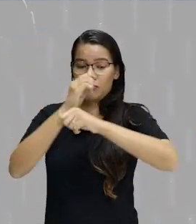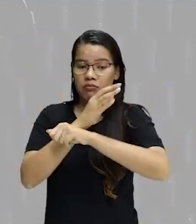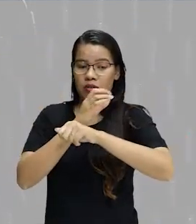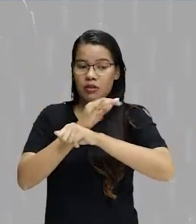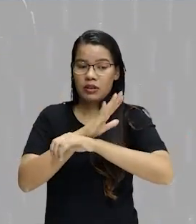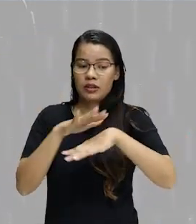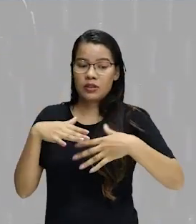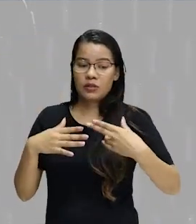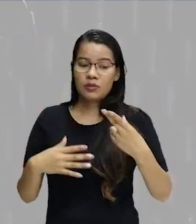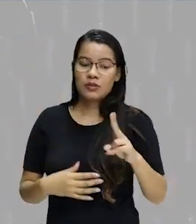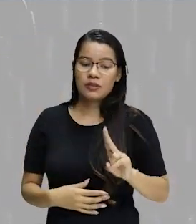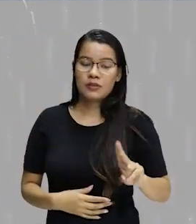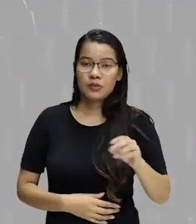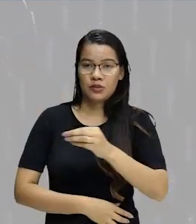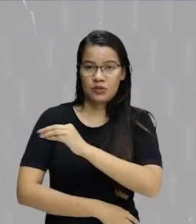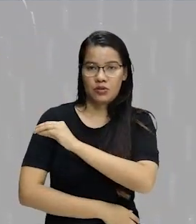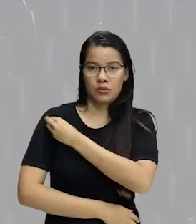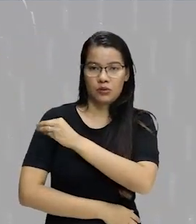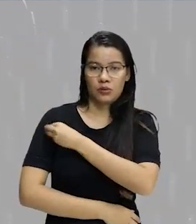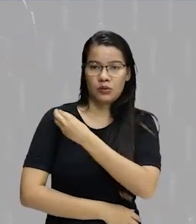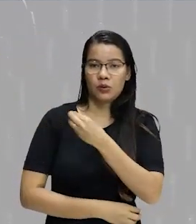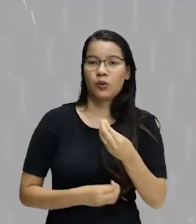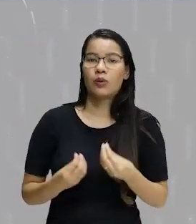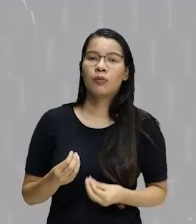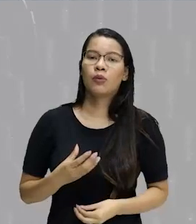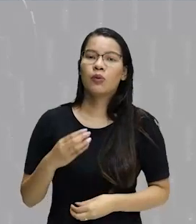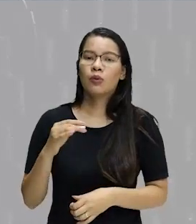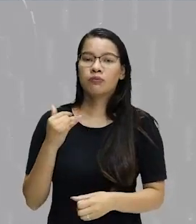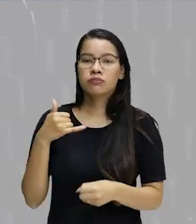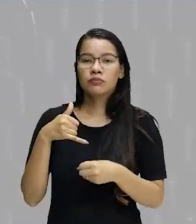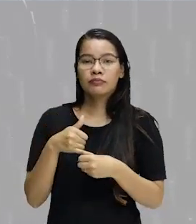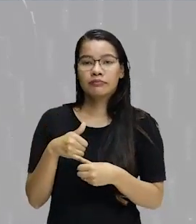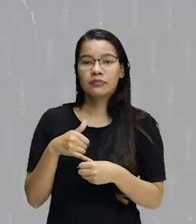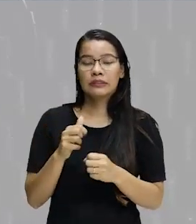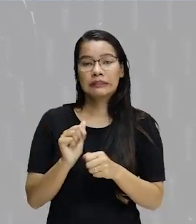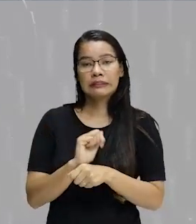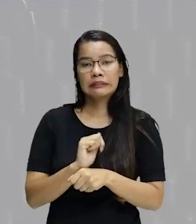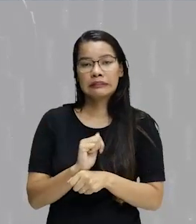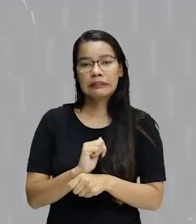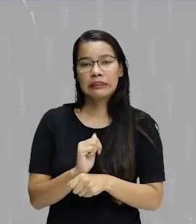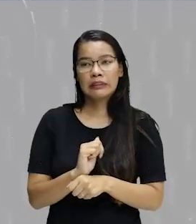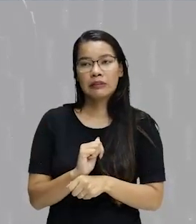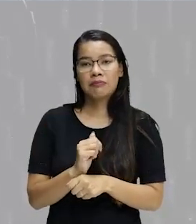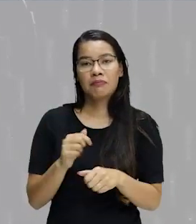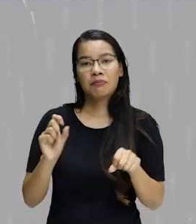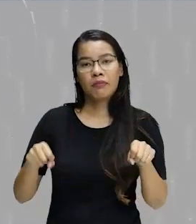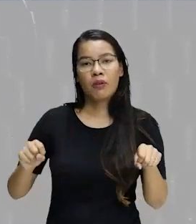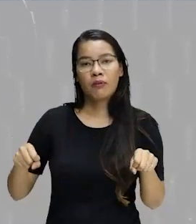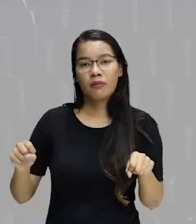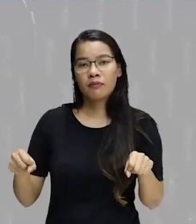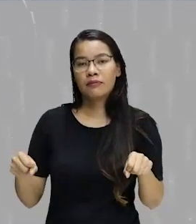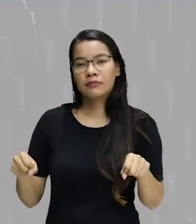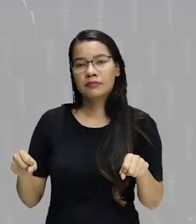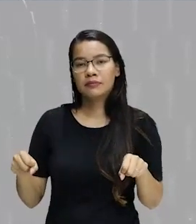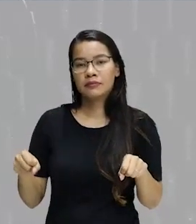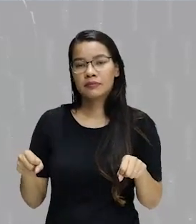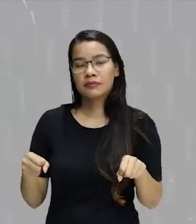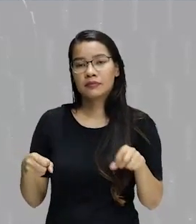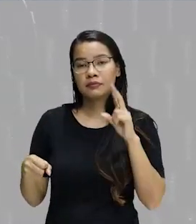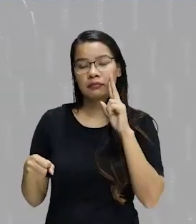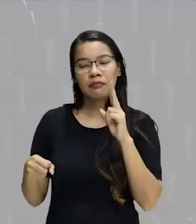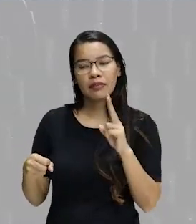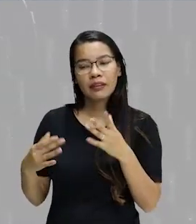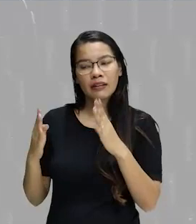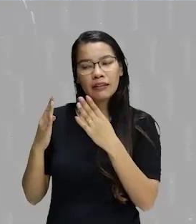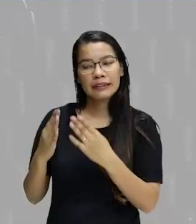de álcools como combustíveis para automóveis, motos, do ponto de vista